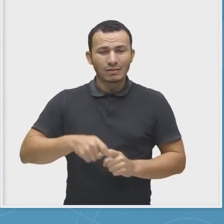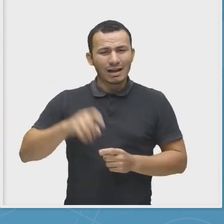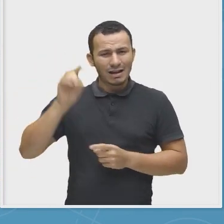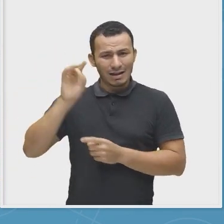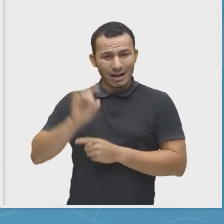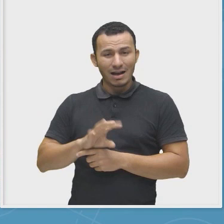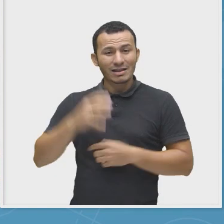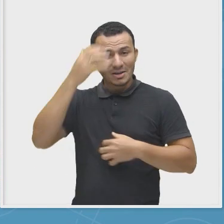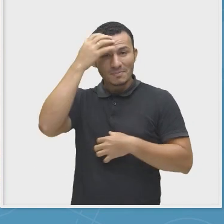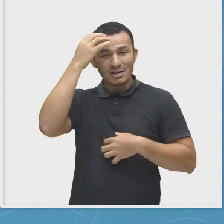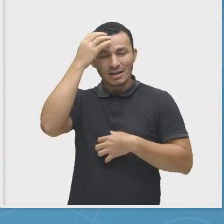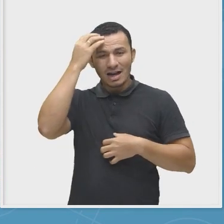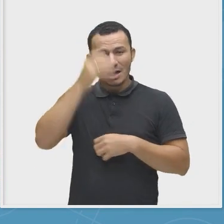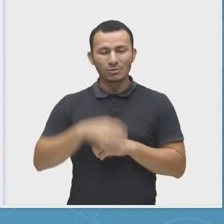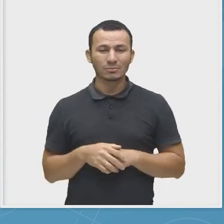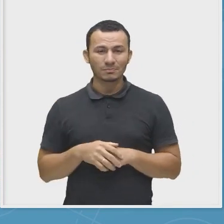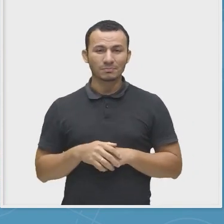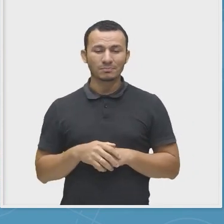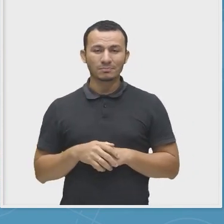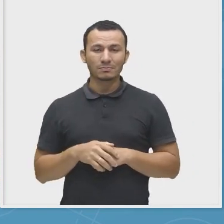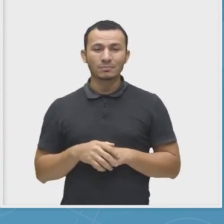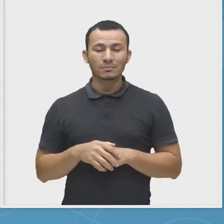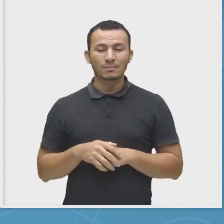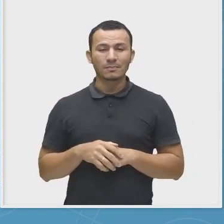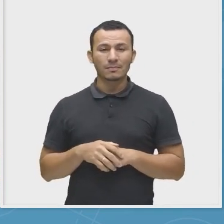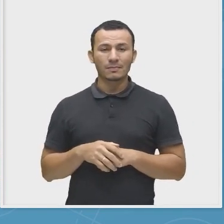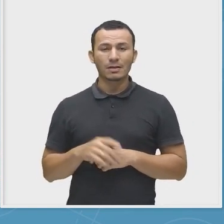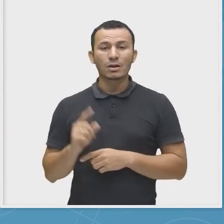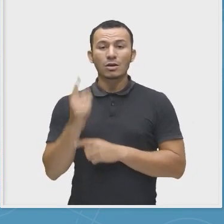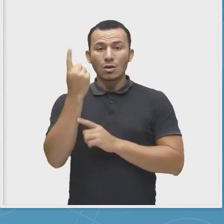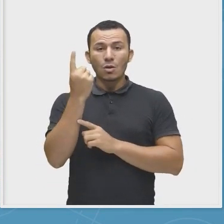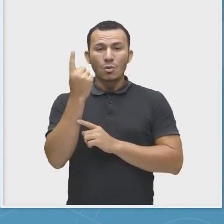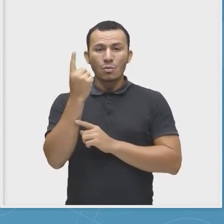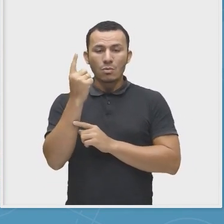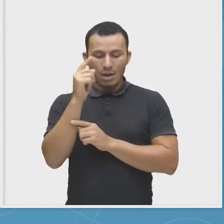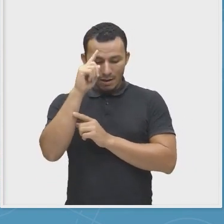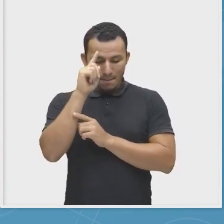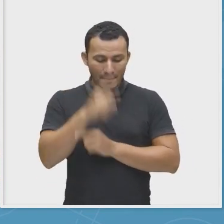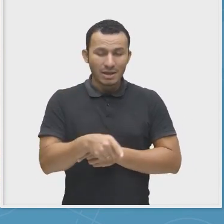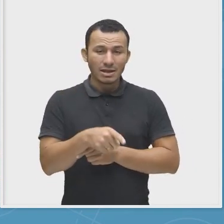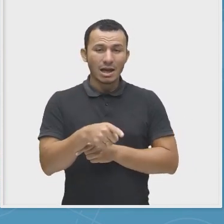né? E o atiraram uma das pontas à onça.